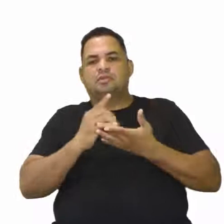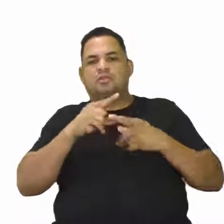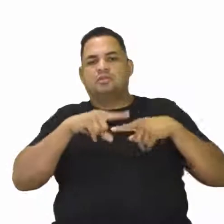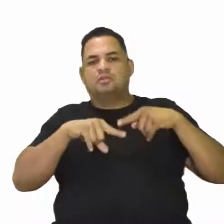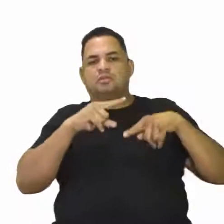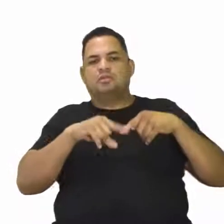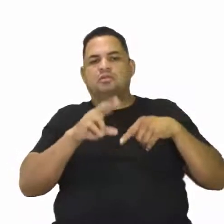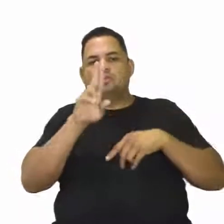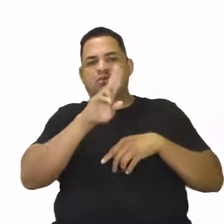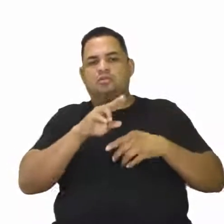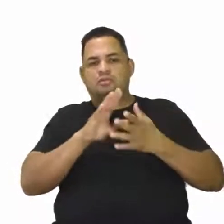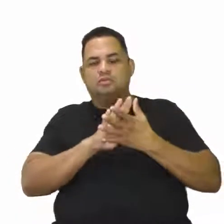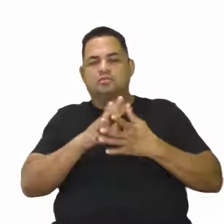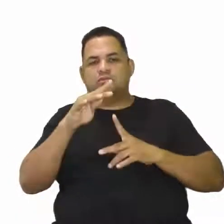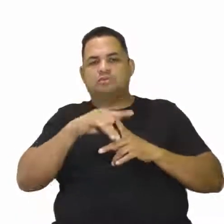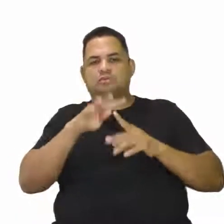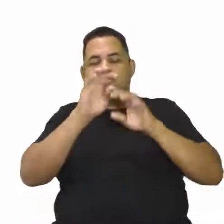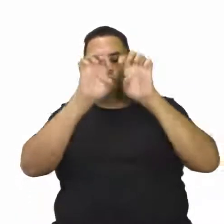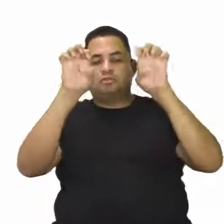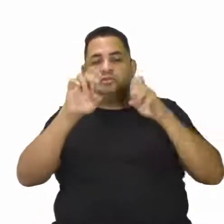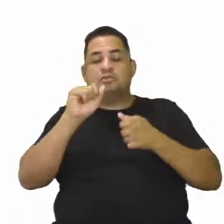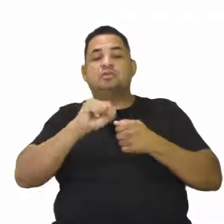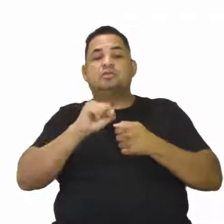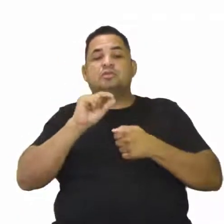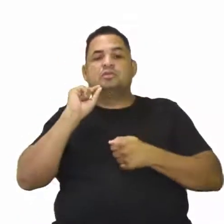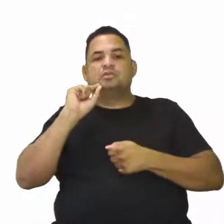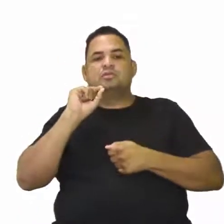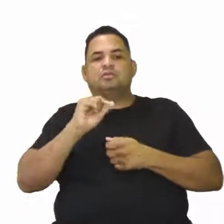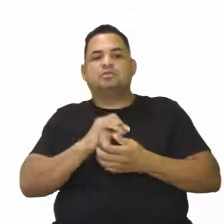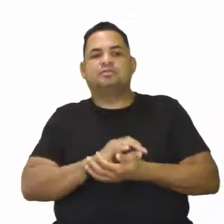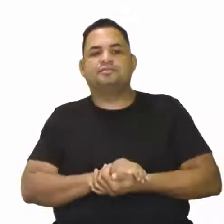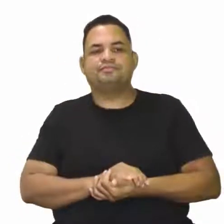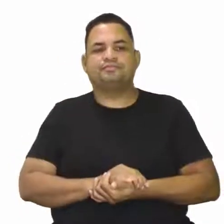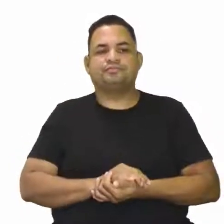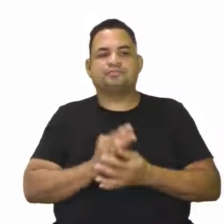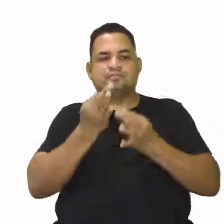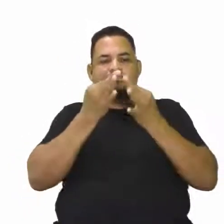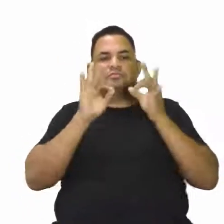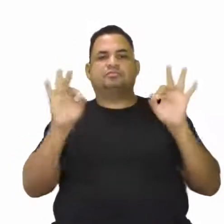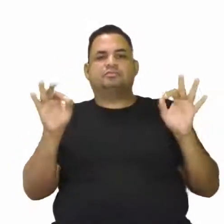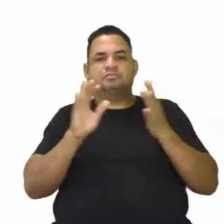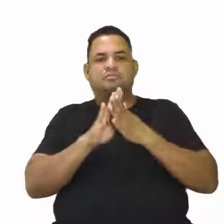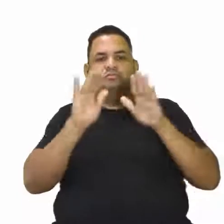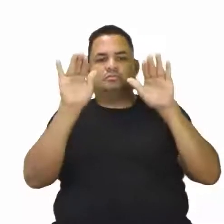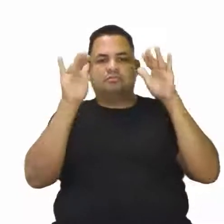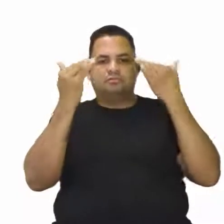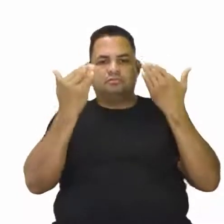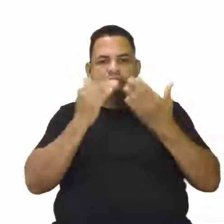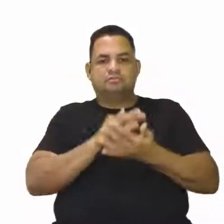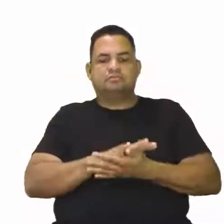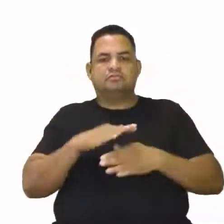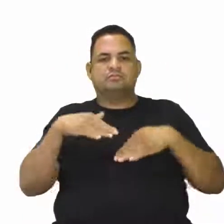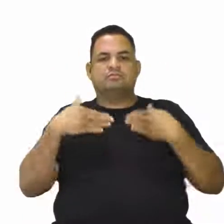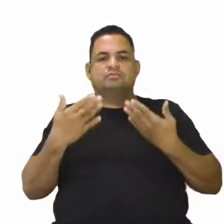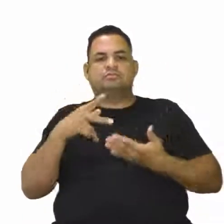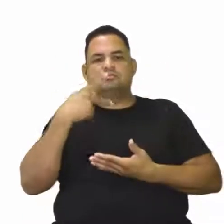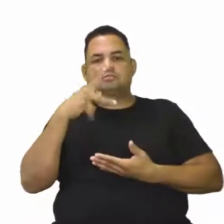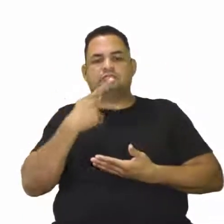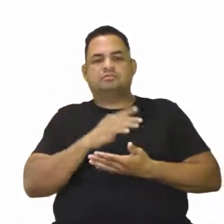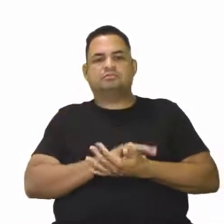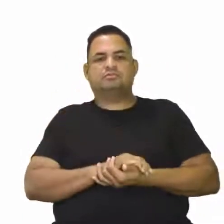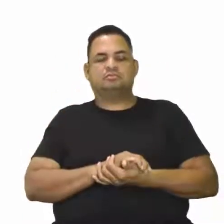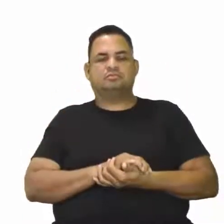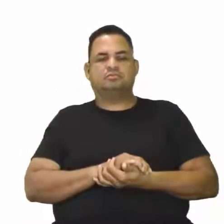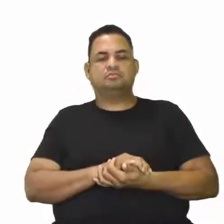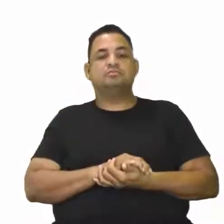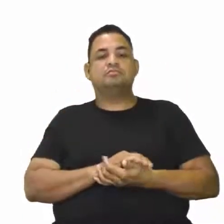uso desse tipo de estrutura faz o quê, galera? É muito simples, presta atenção. Quando ele fala lá que nem